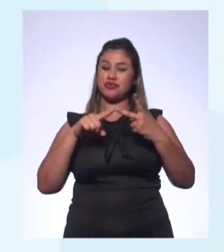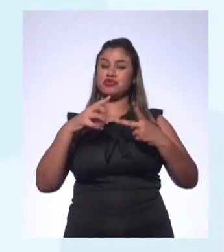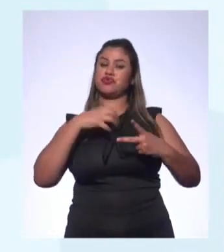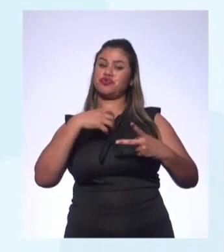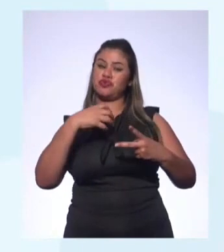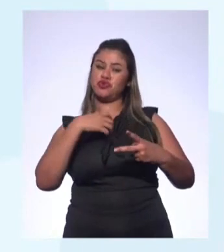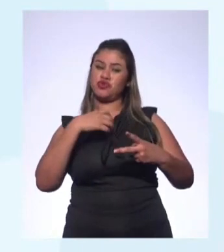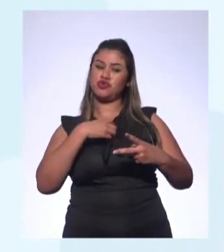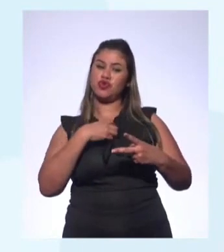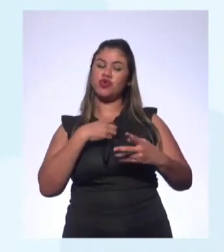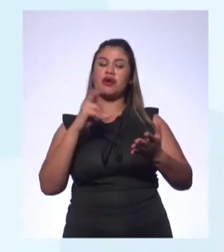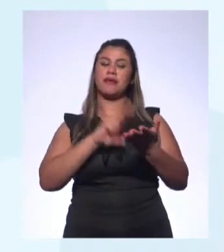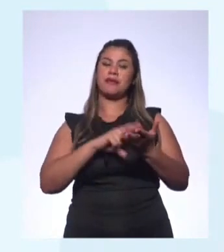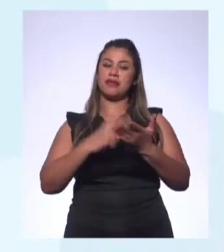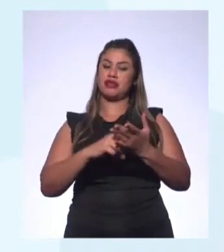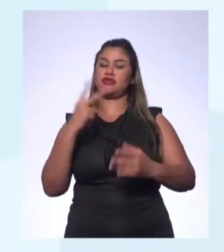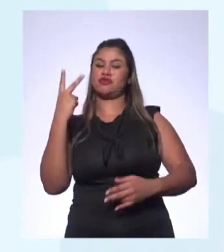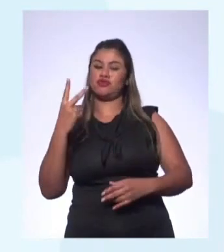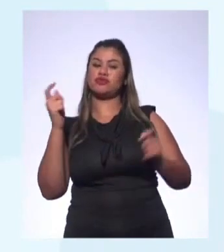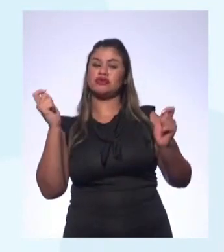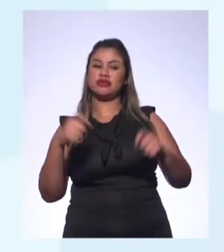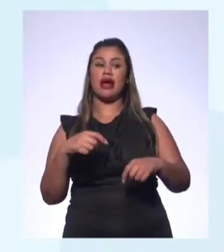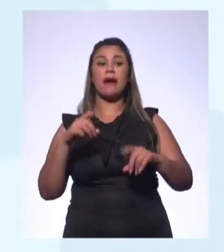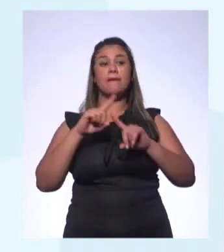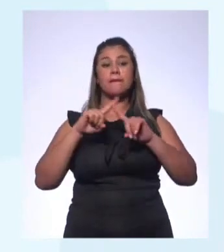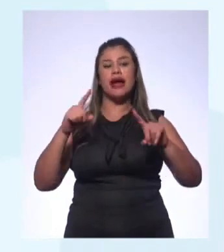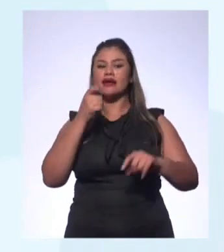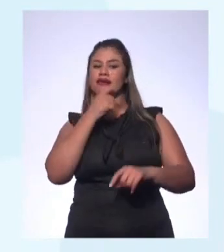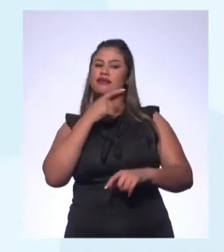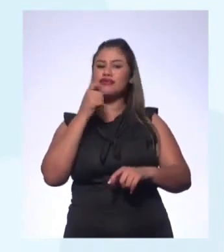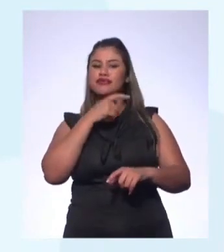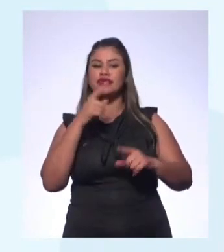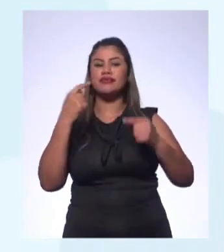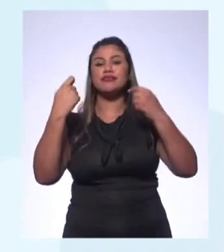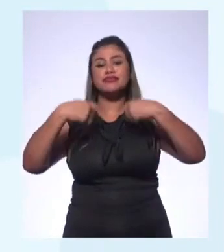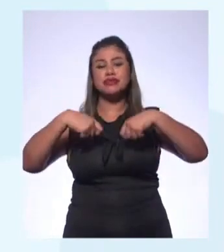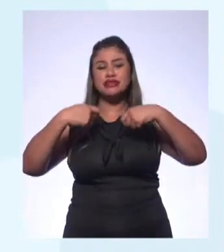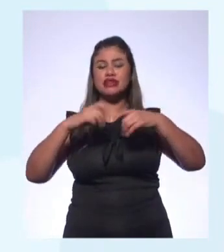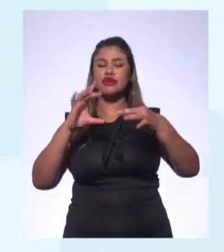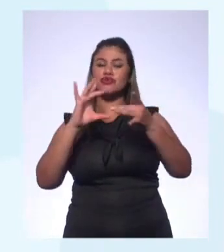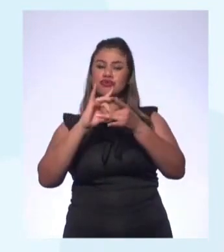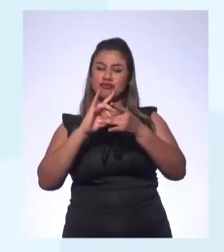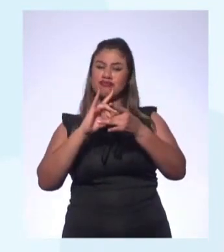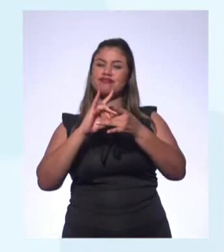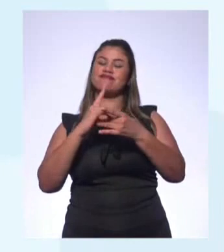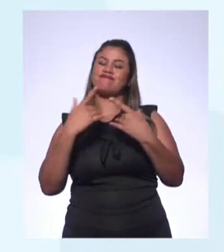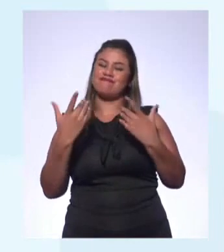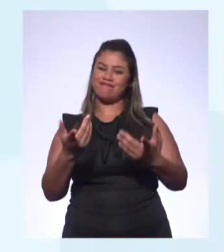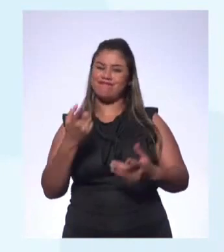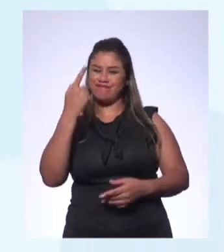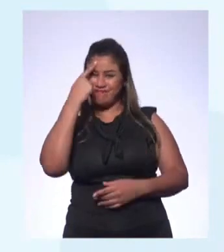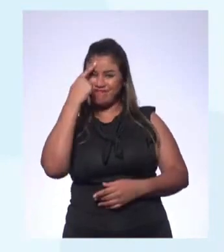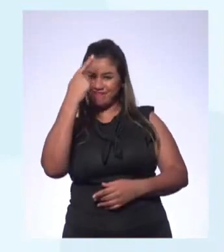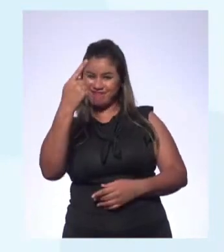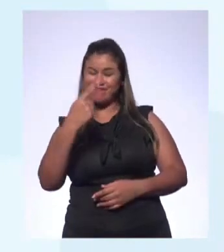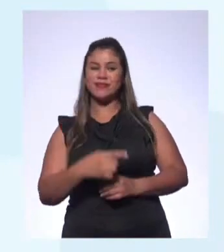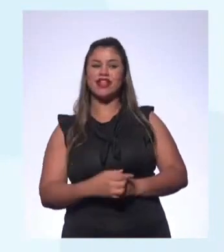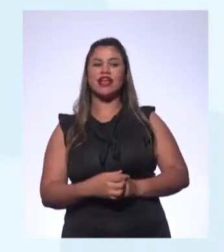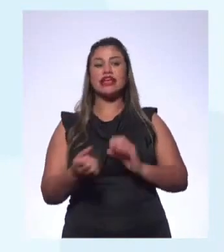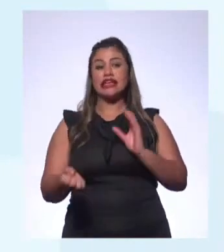traga dupla interpretação, mas não se esqueça de que o efeito de ironia deve estar no uso dos conectivos. Então, você vai criar uma ironia, não é que você vai